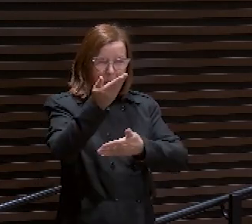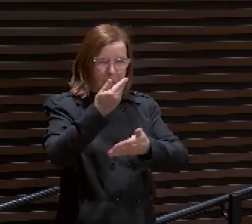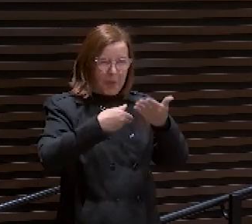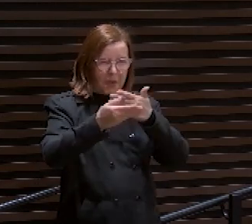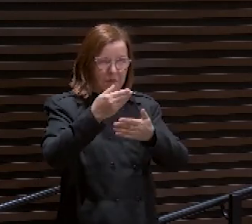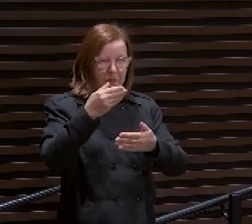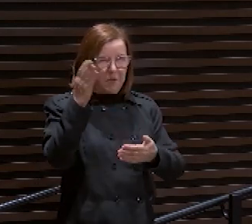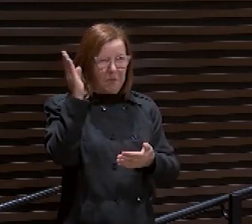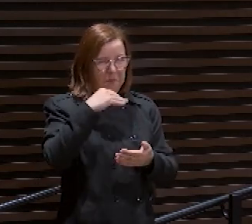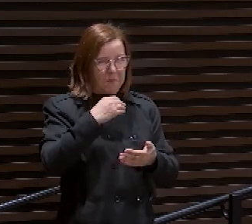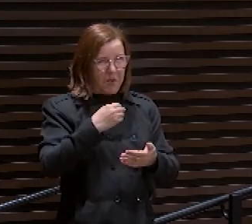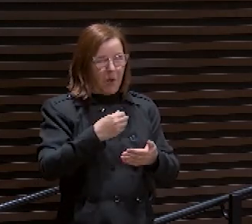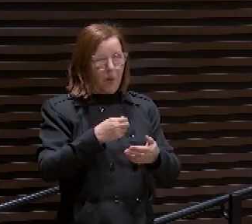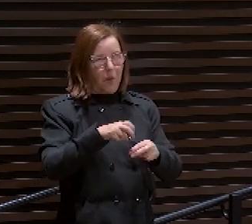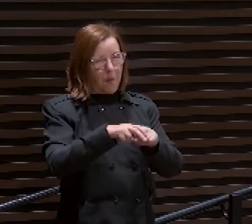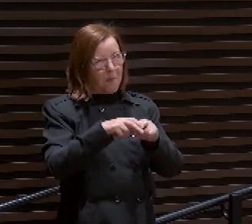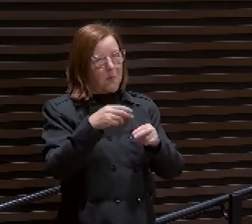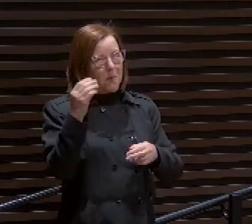ofensa com ofensa.